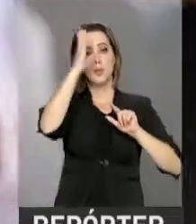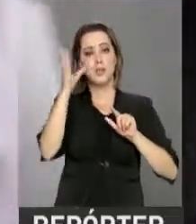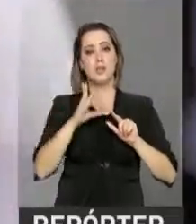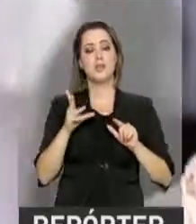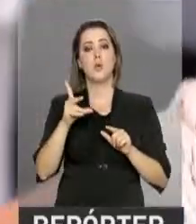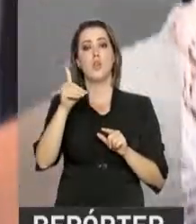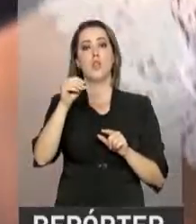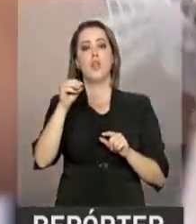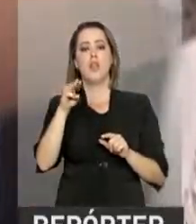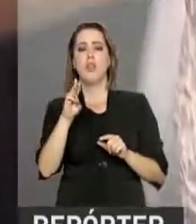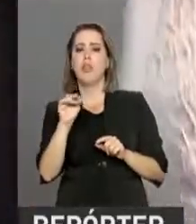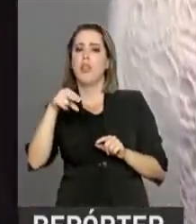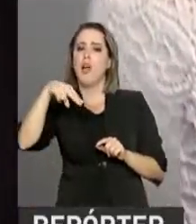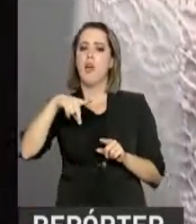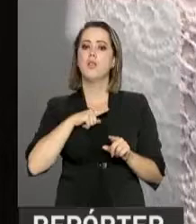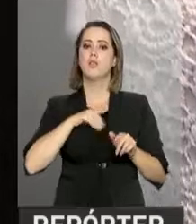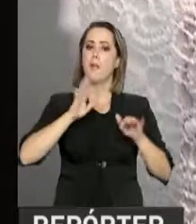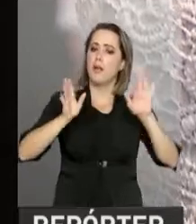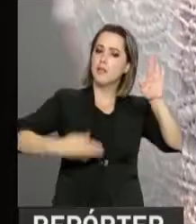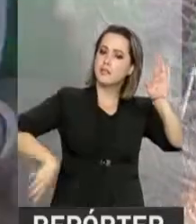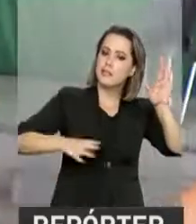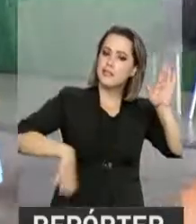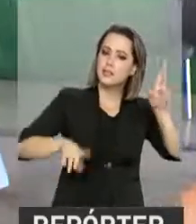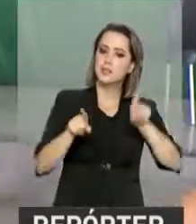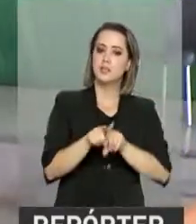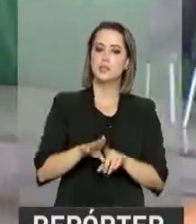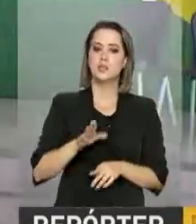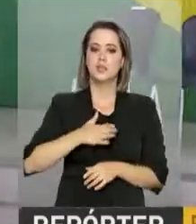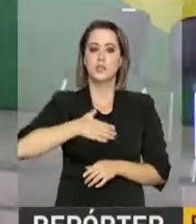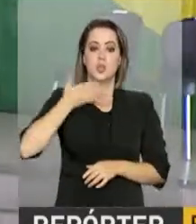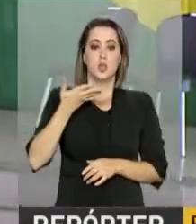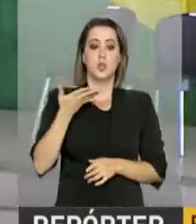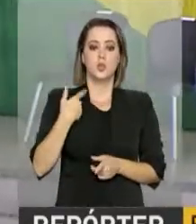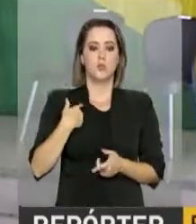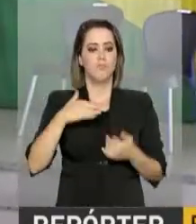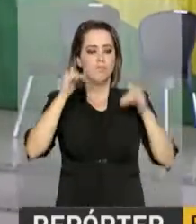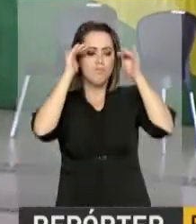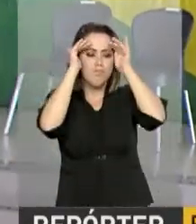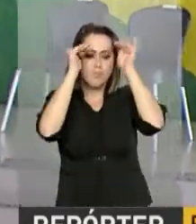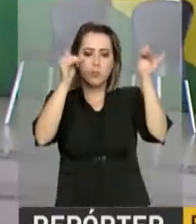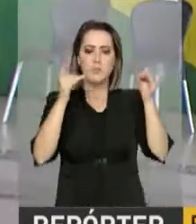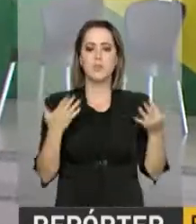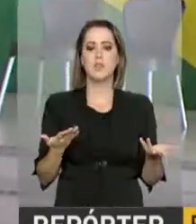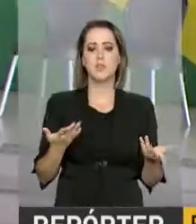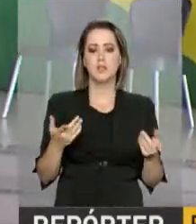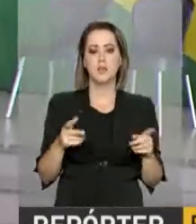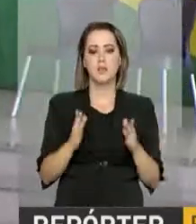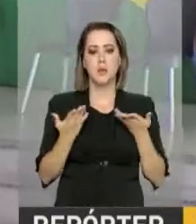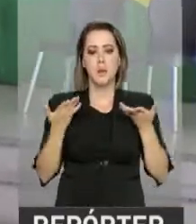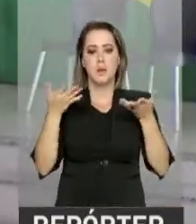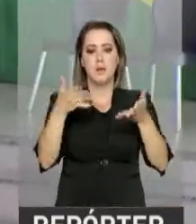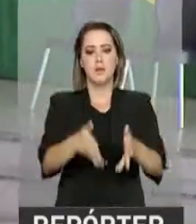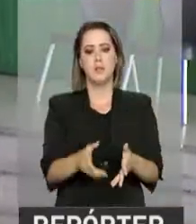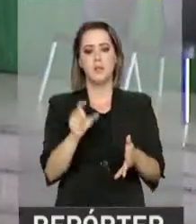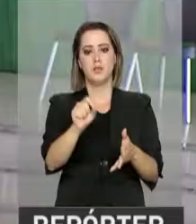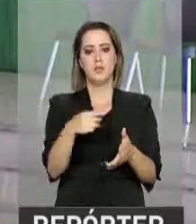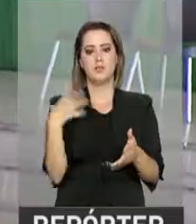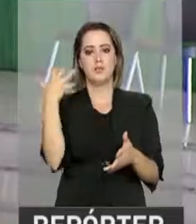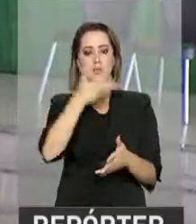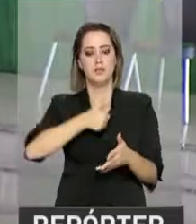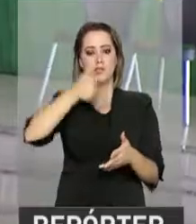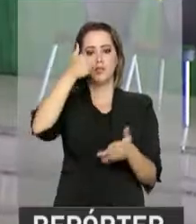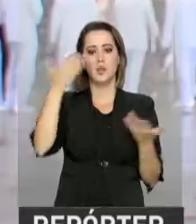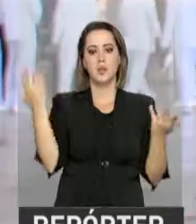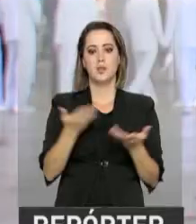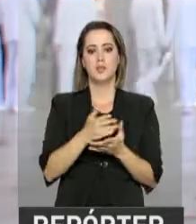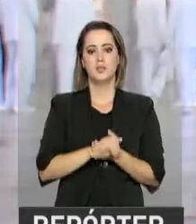também é atleta da natação. Fiquei muito surpresa e para mim foi uma grande honra mesmo participar dessa linda homenagem no dia